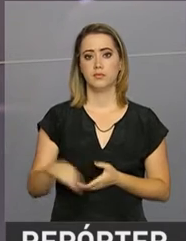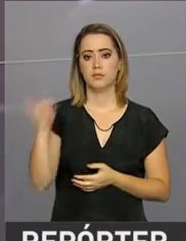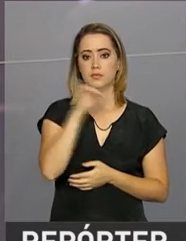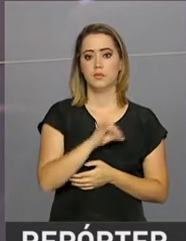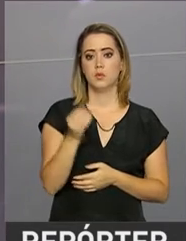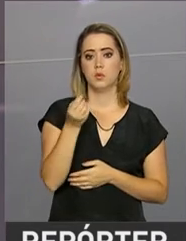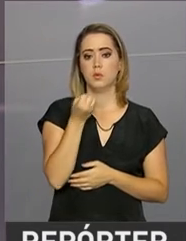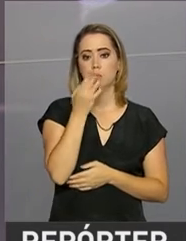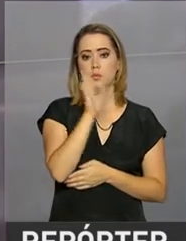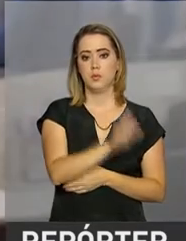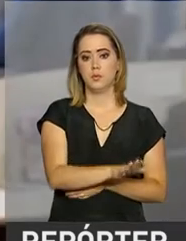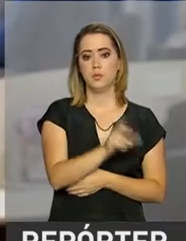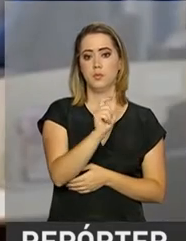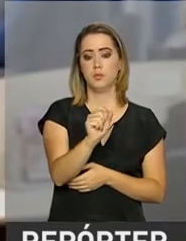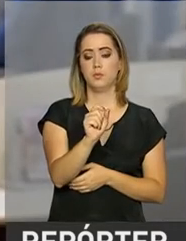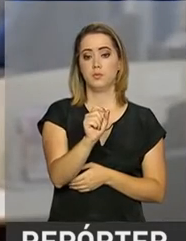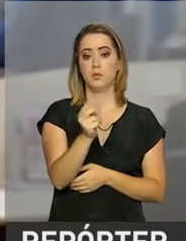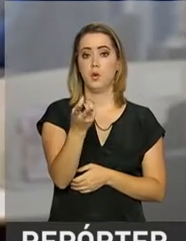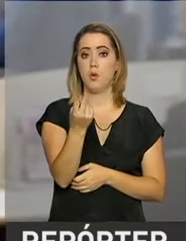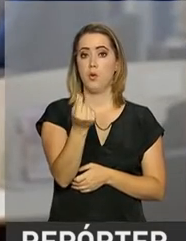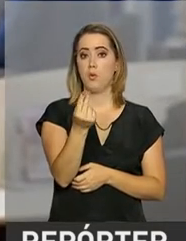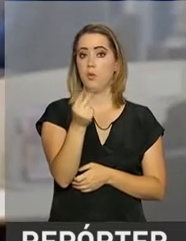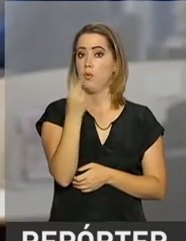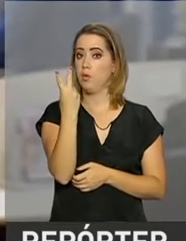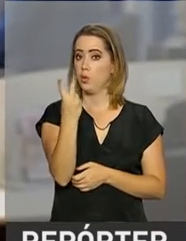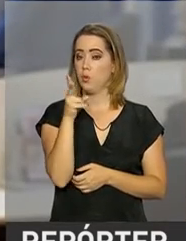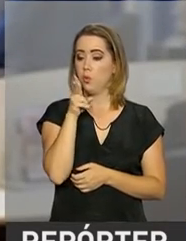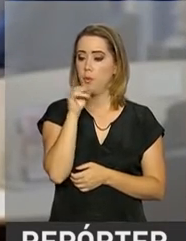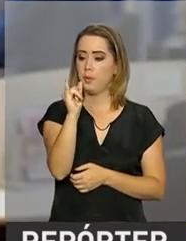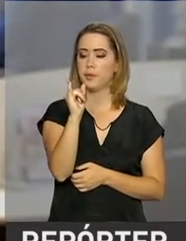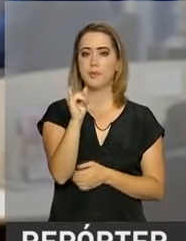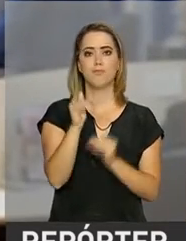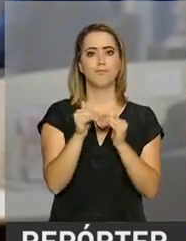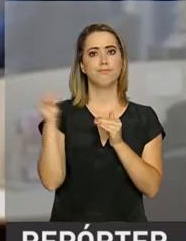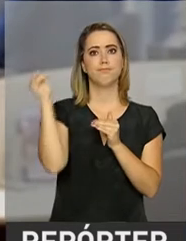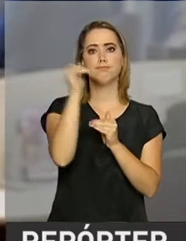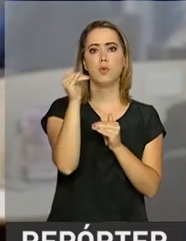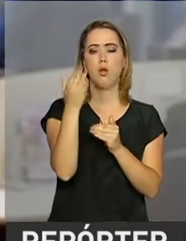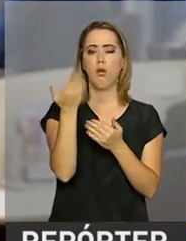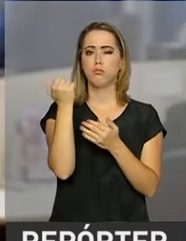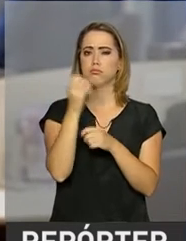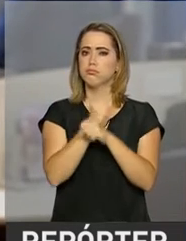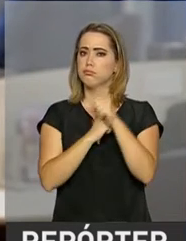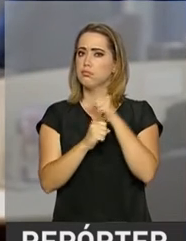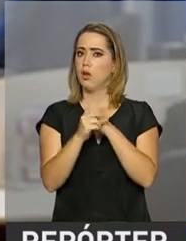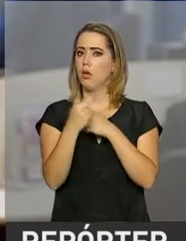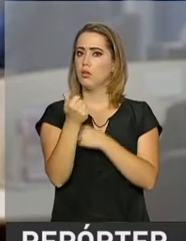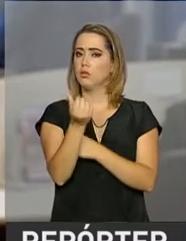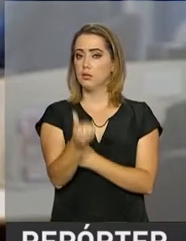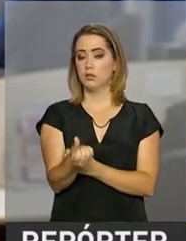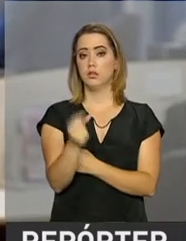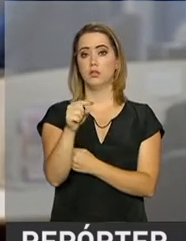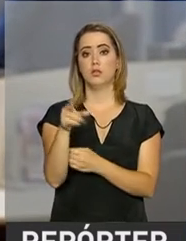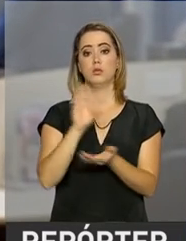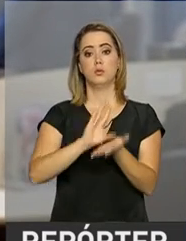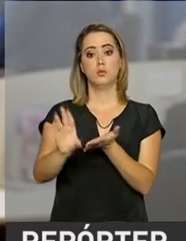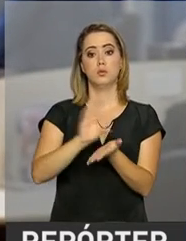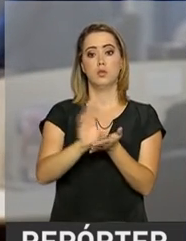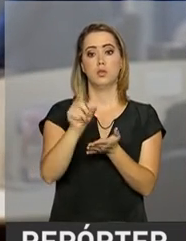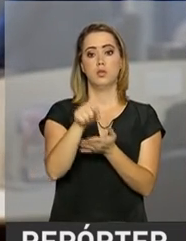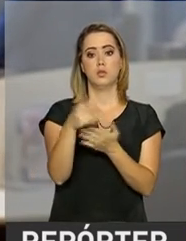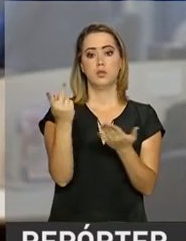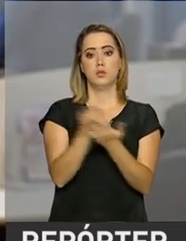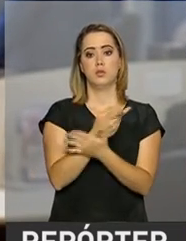boa tarde mais uma vez roberto valor é 2 bilhões de reais superior ao anunciado em 2016 recursos financiados pelo